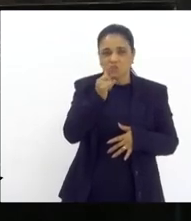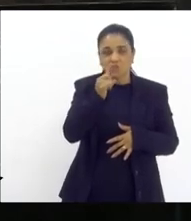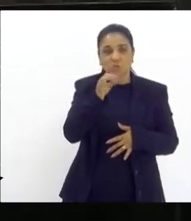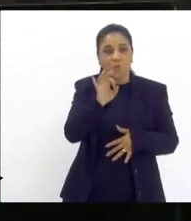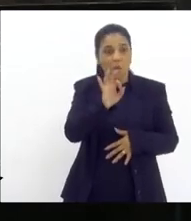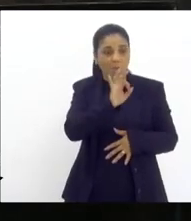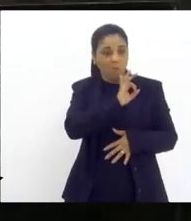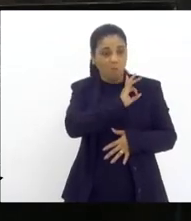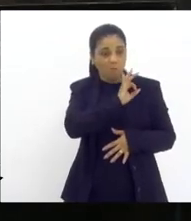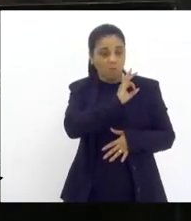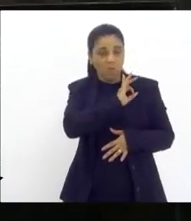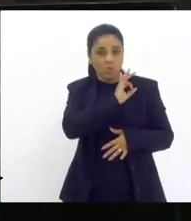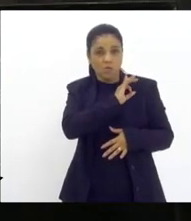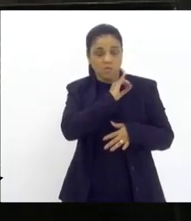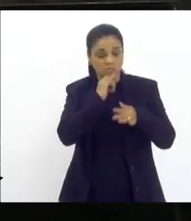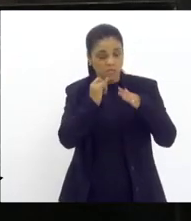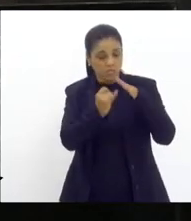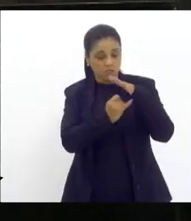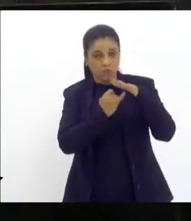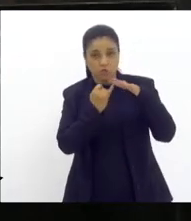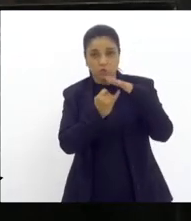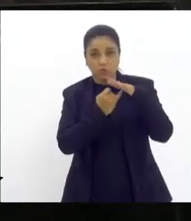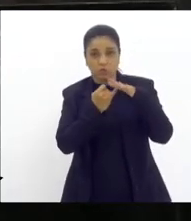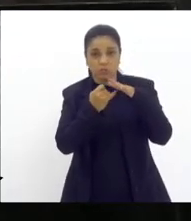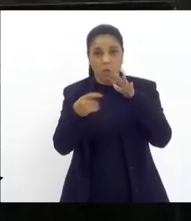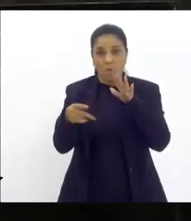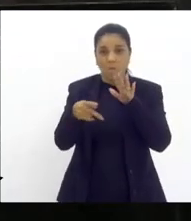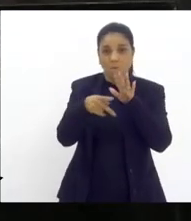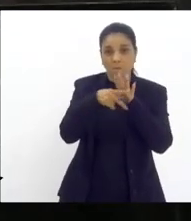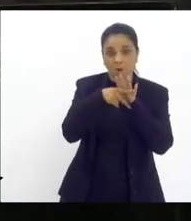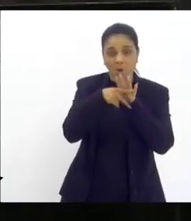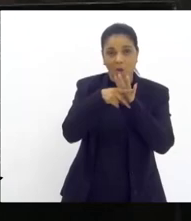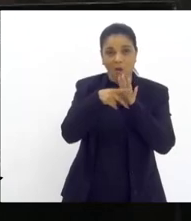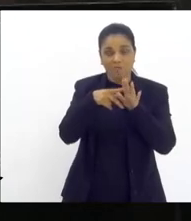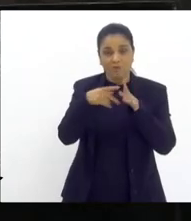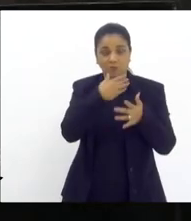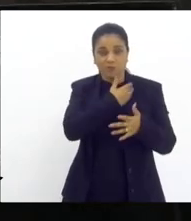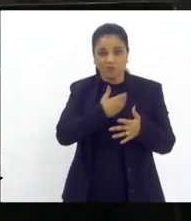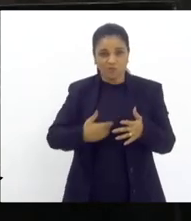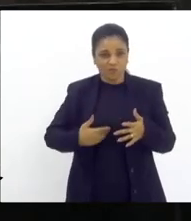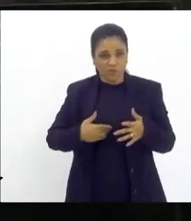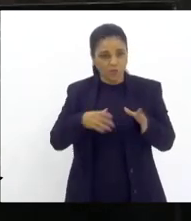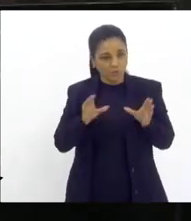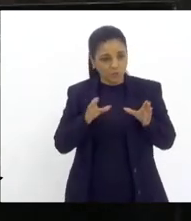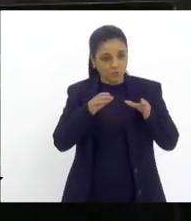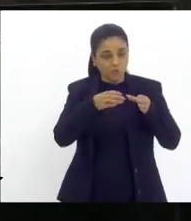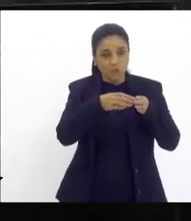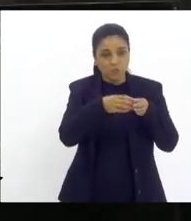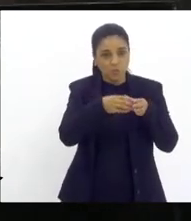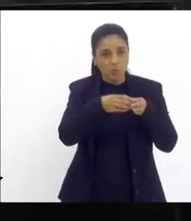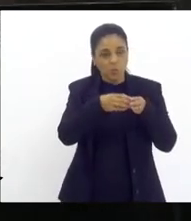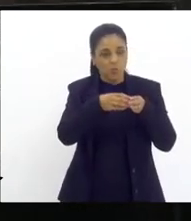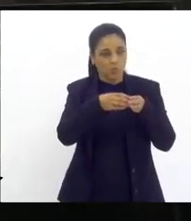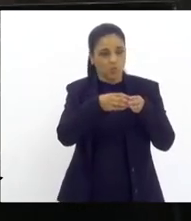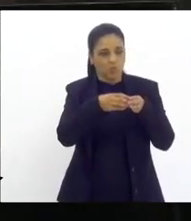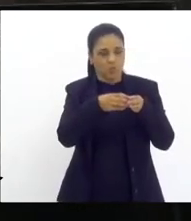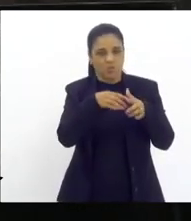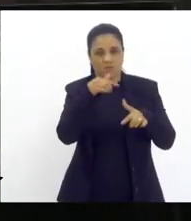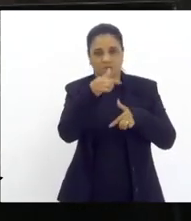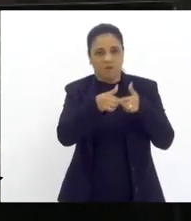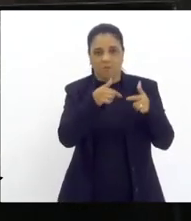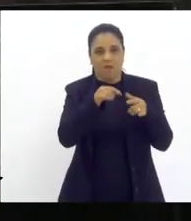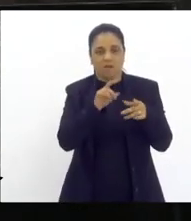tivesse fosse uma instituição partidária que tivesse a serviço apenas de um grupo não a polícia que nós